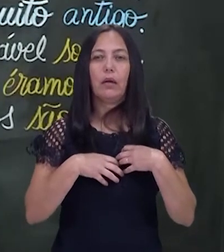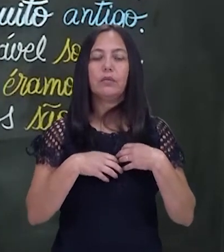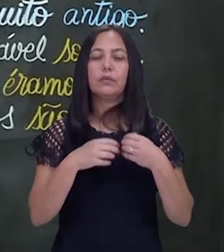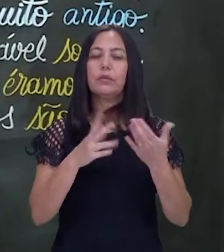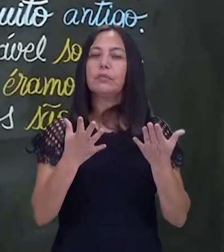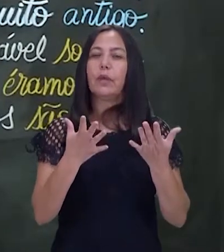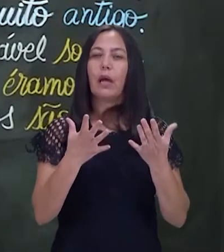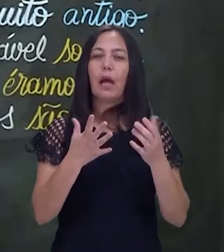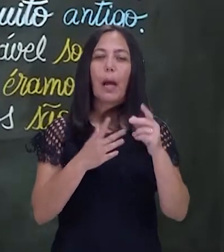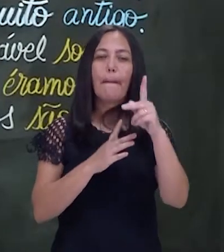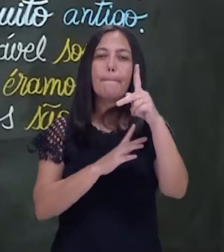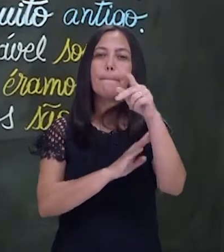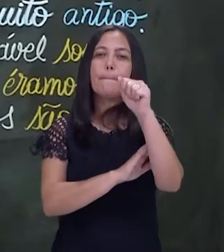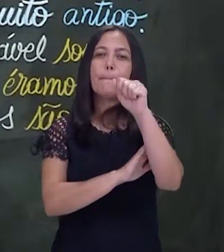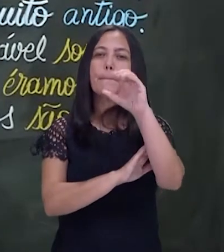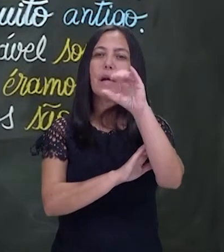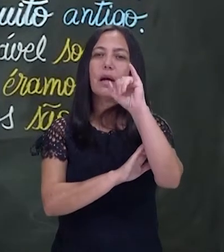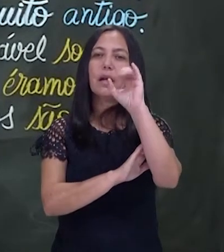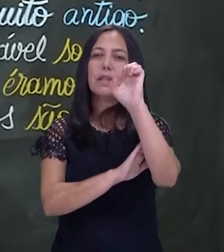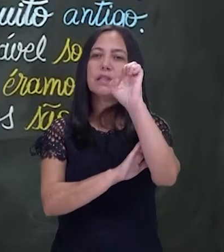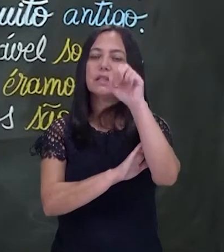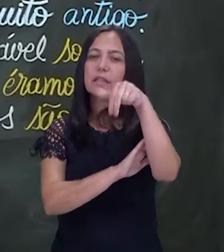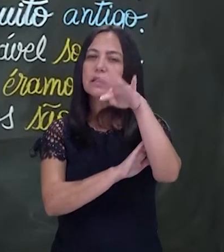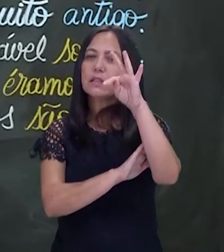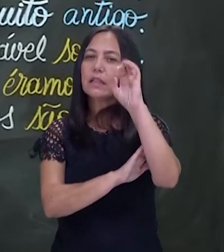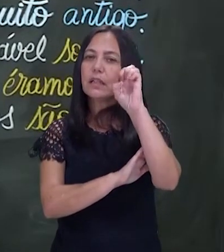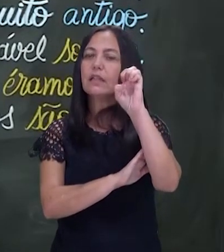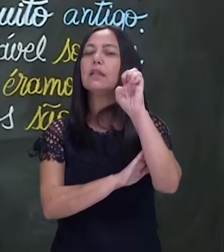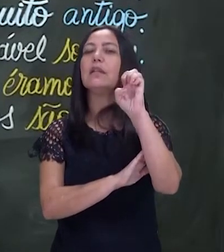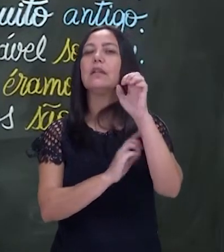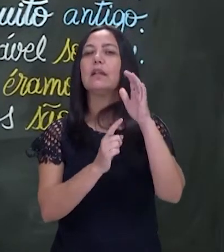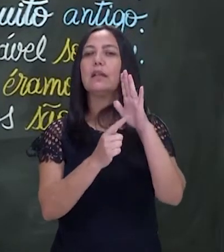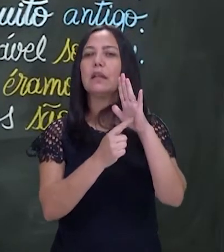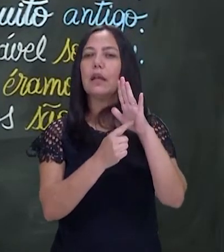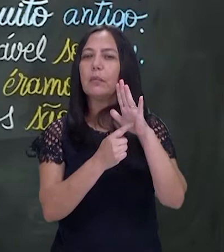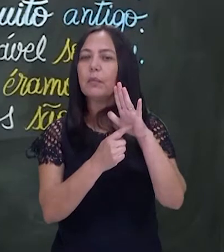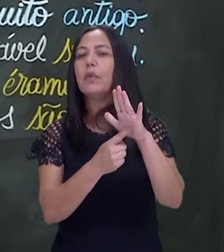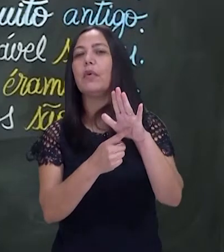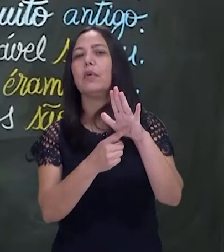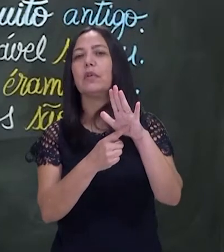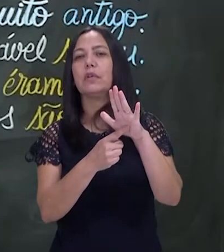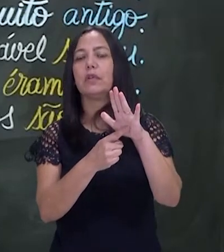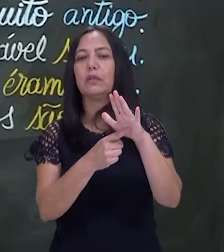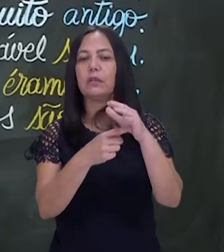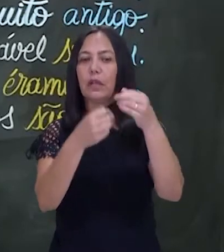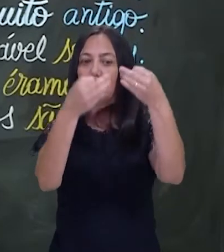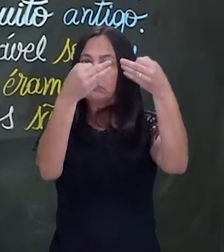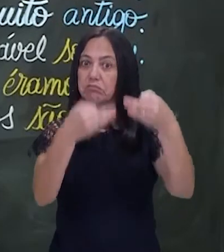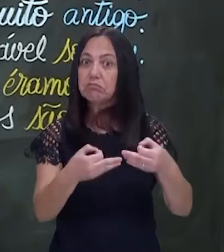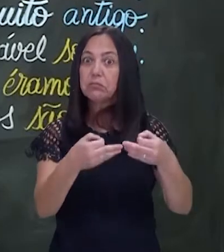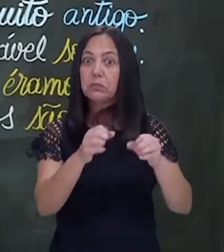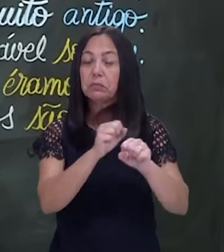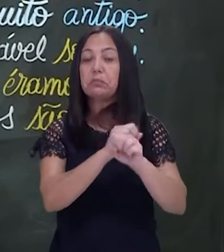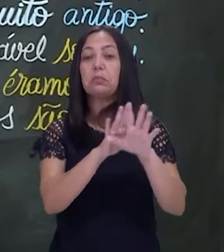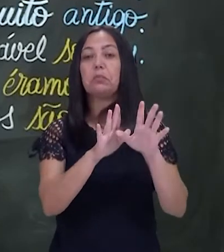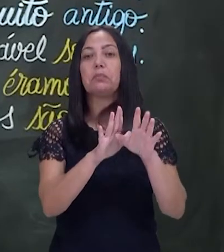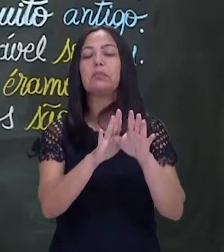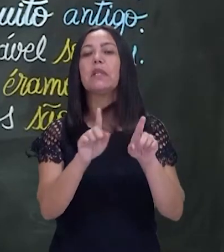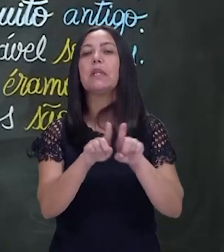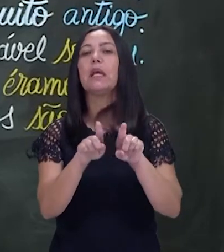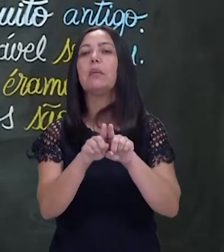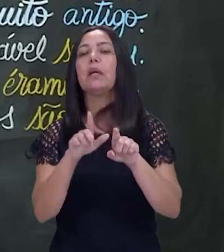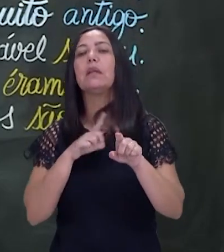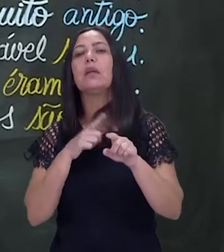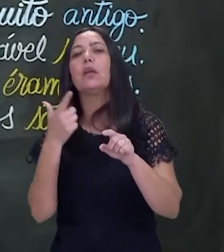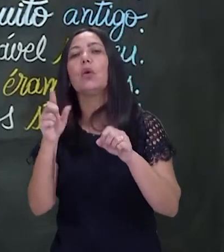eles não são naturalmente inquietos. Há um estado aí transitório, um estado que não é permanente. Existem